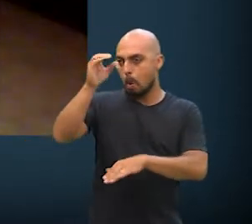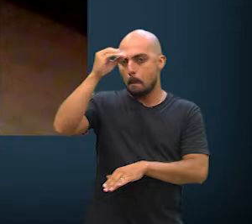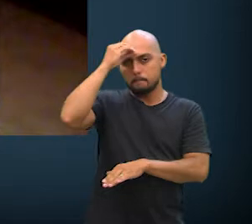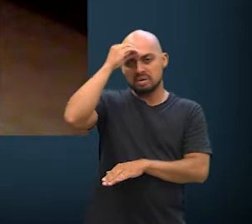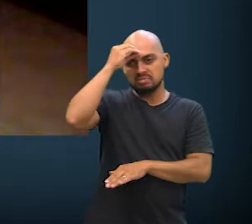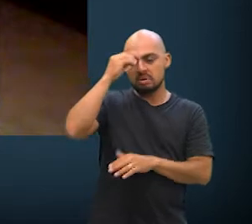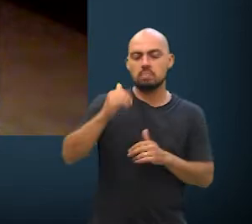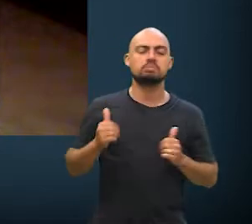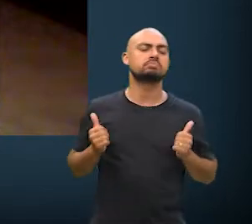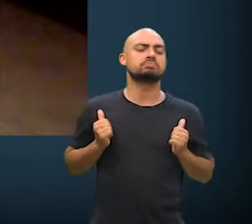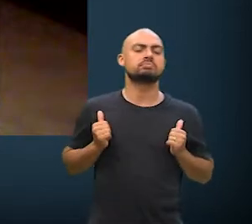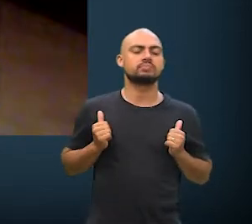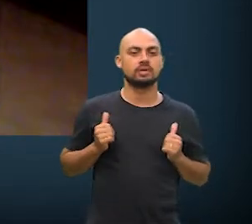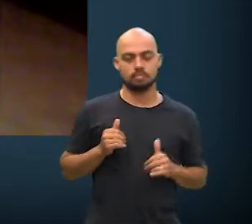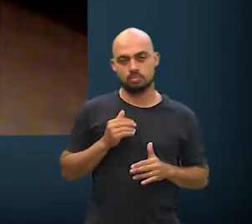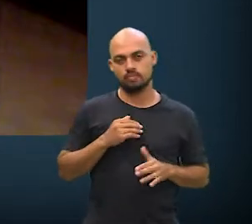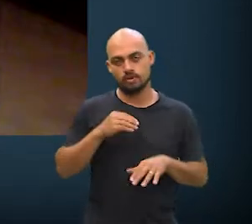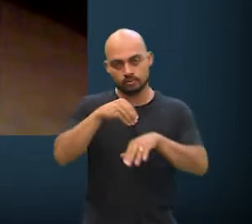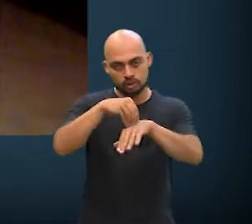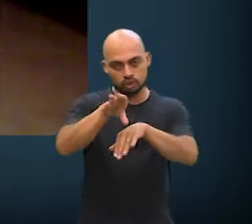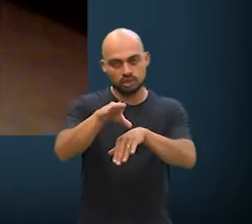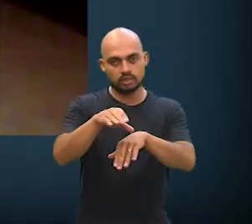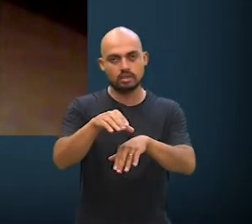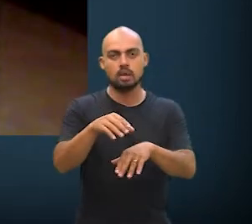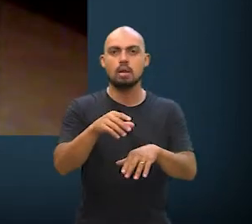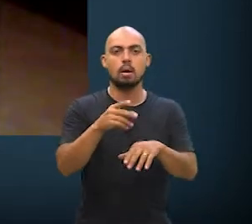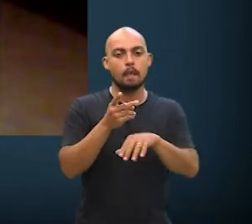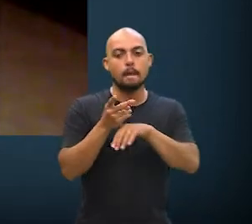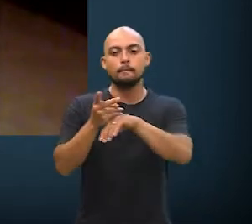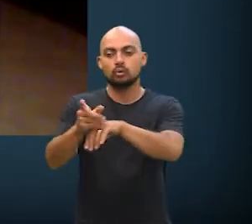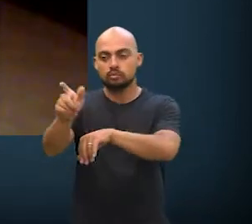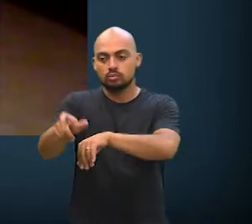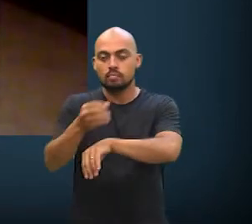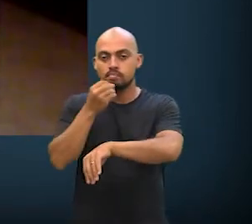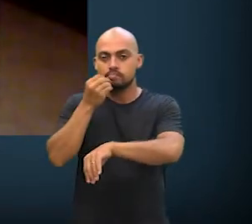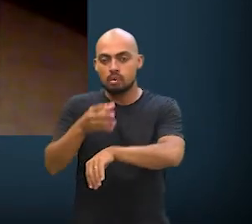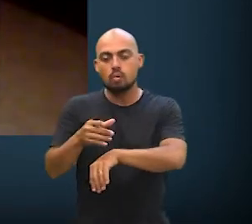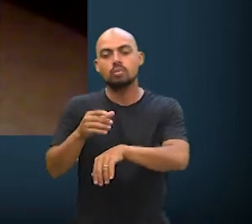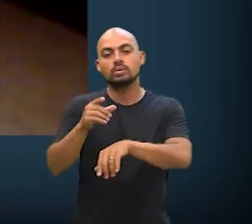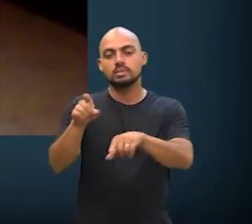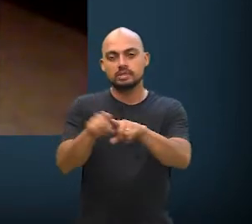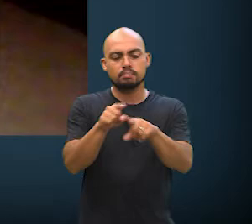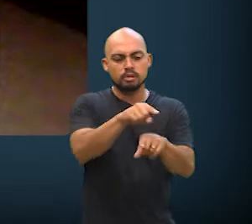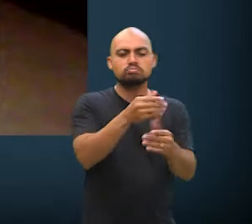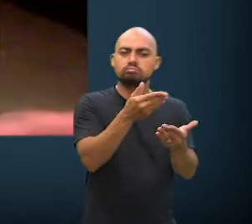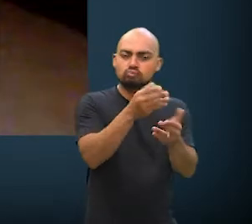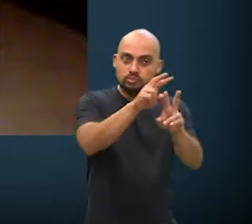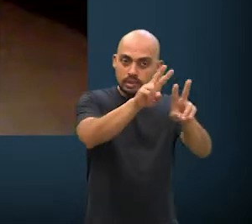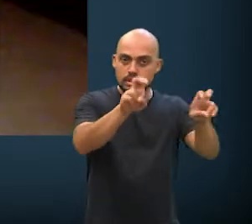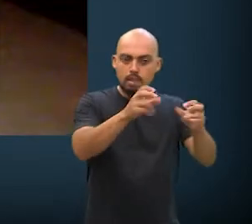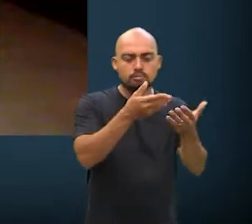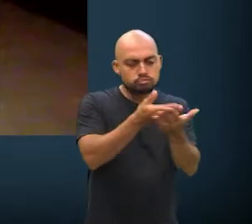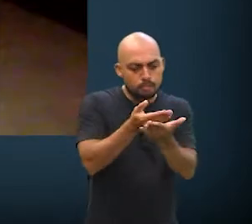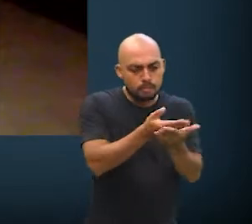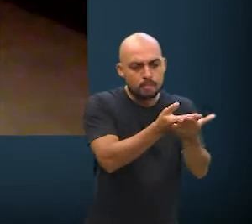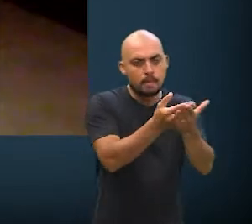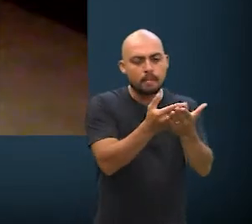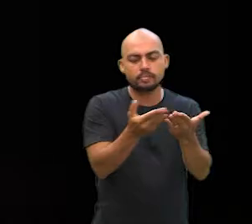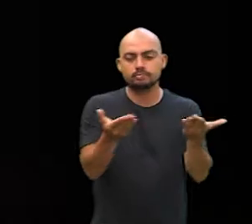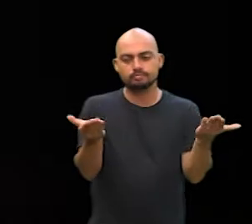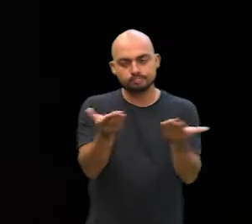vocês? Estudem sobre e também procurem boas pessoas. Uma delas é a intermediação para fazer essas boas escolhas entre o